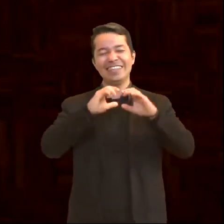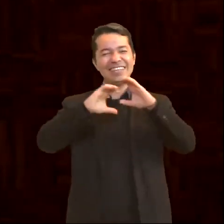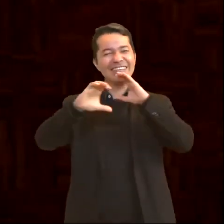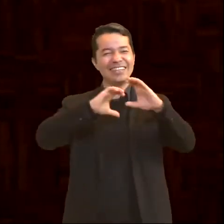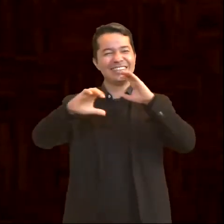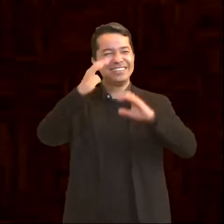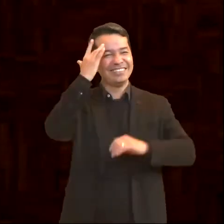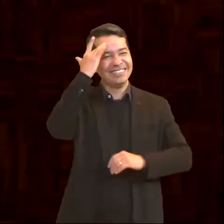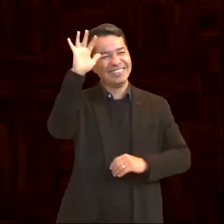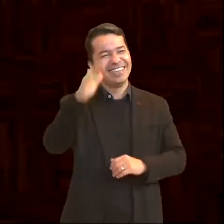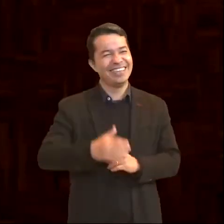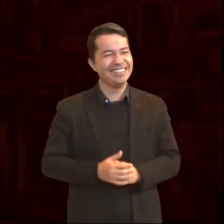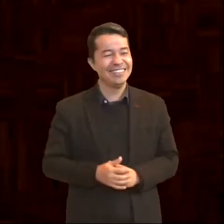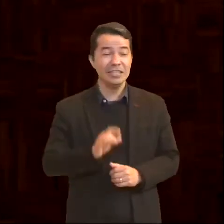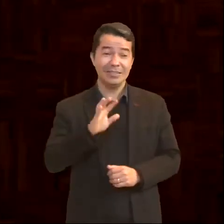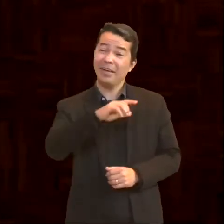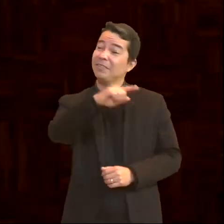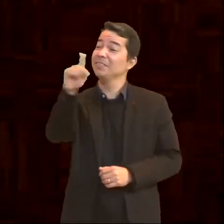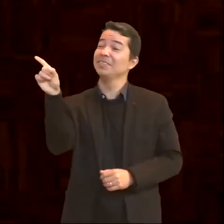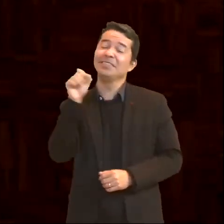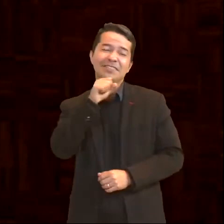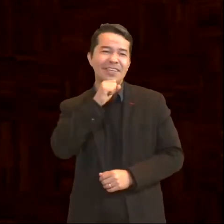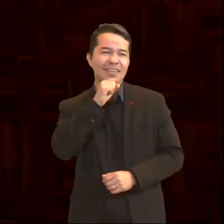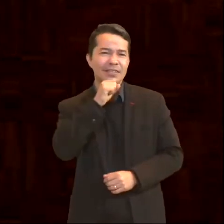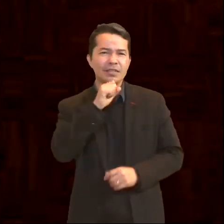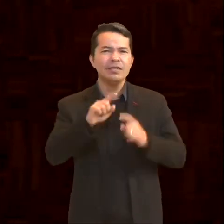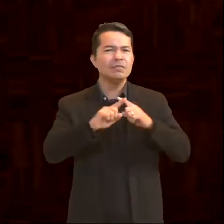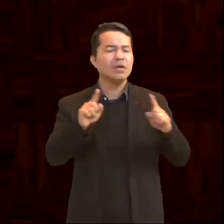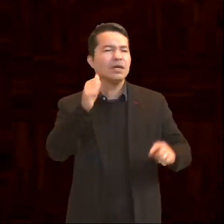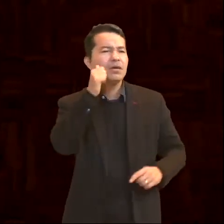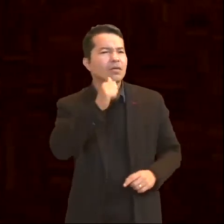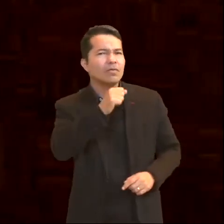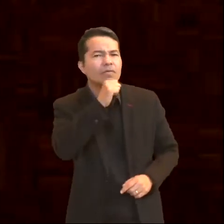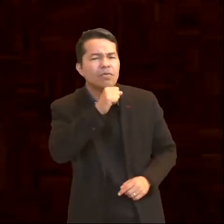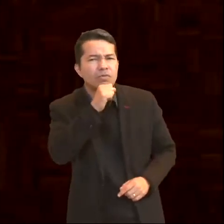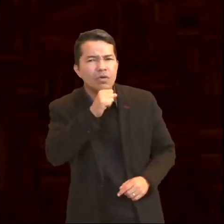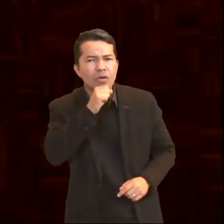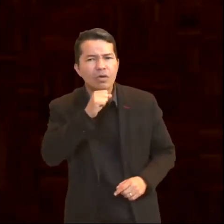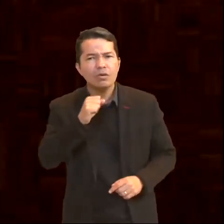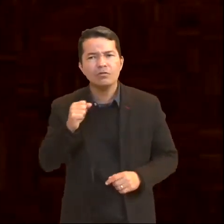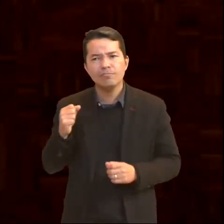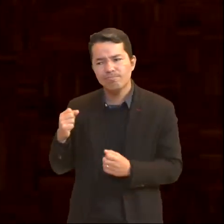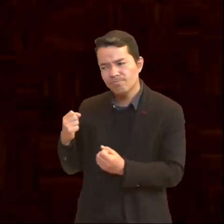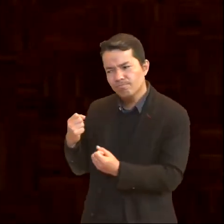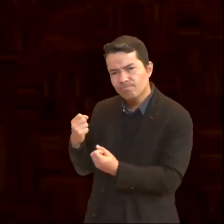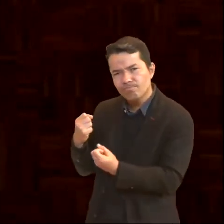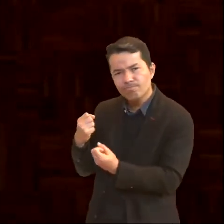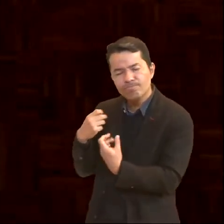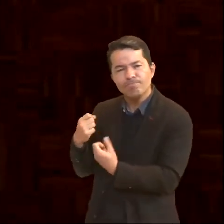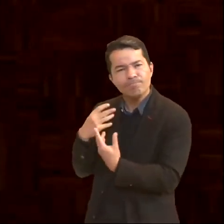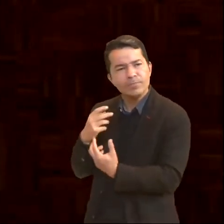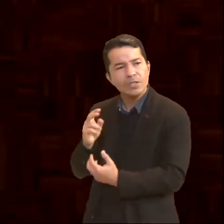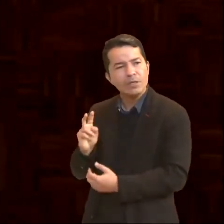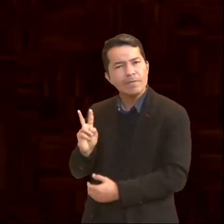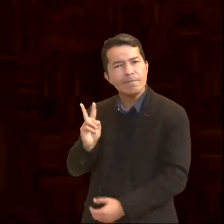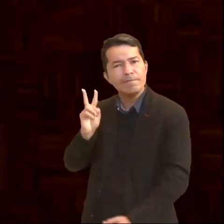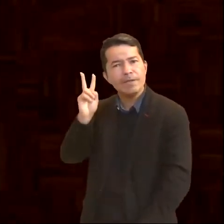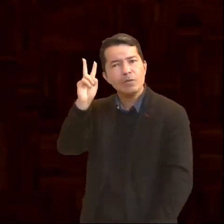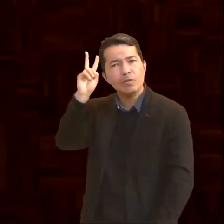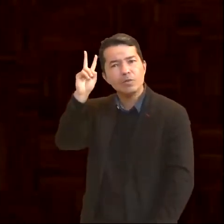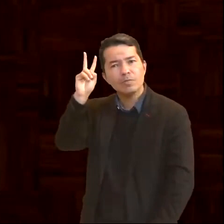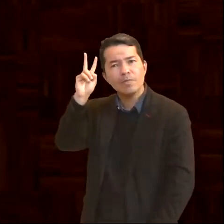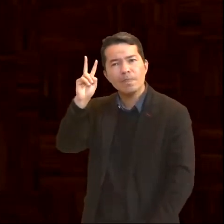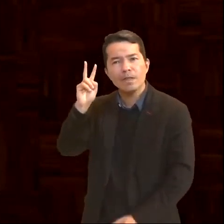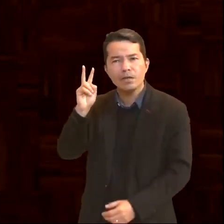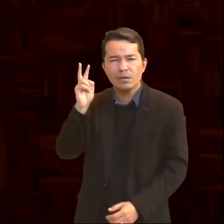aqui. Então, eu queria dizer para você, era tão tremendo, porque tinha algumas palavras difíceis, mas o que ficava